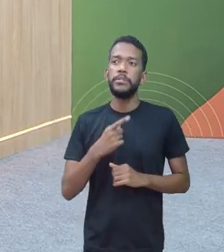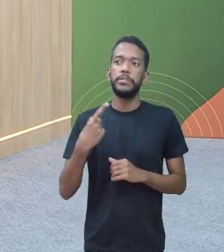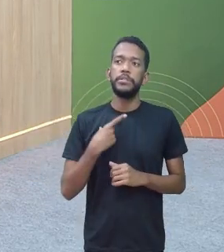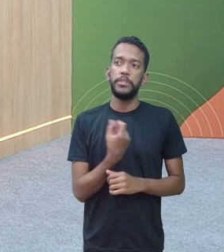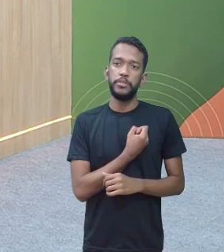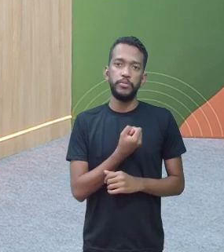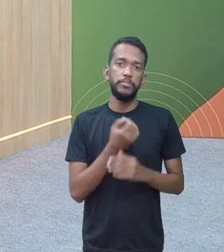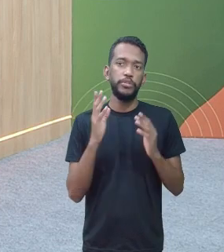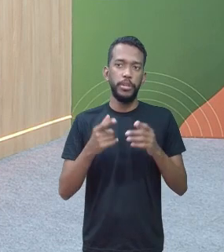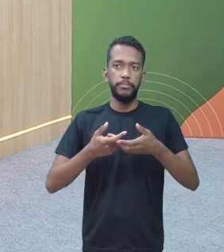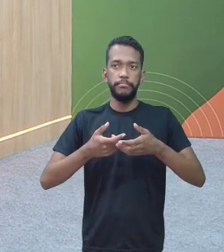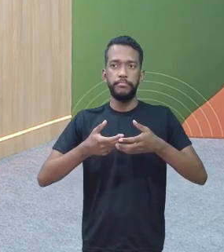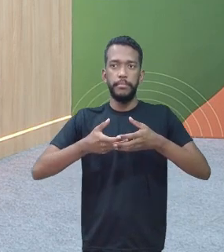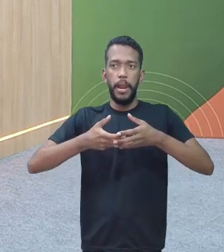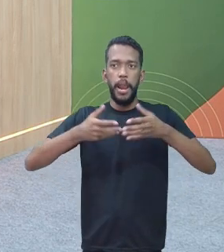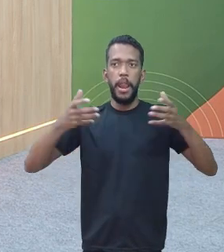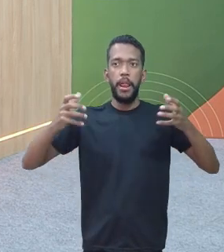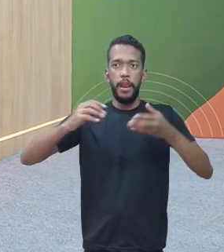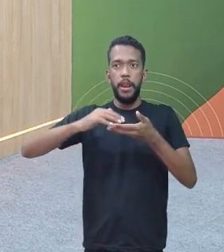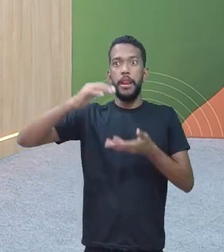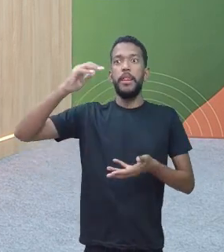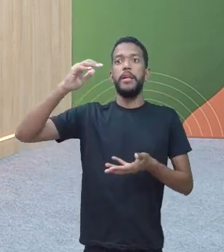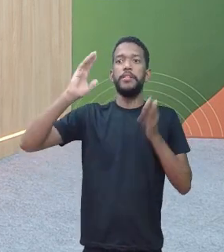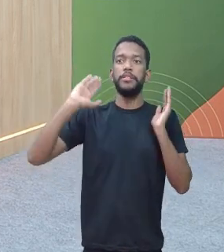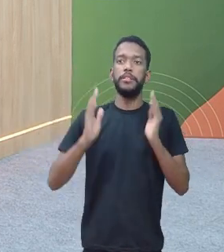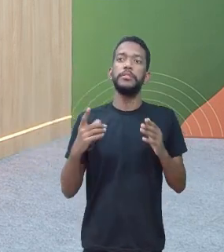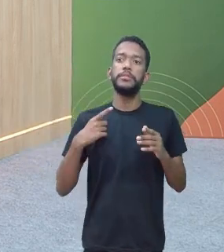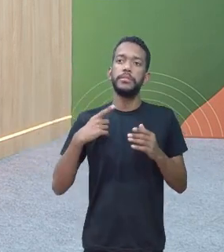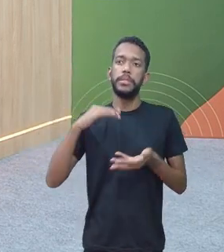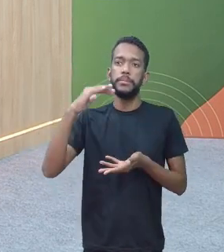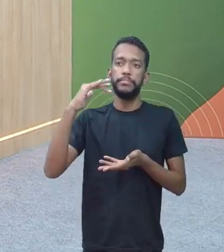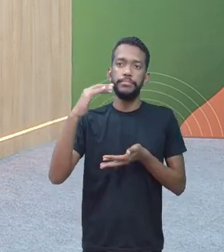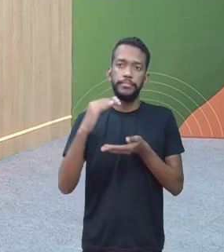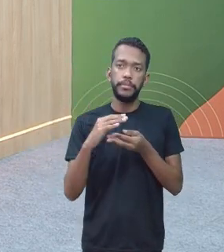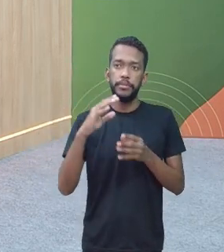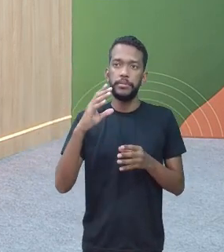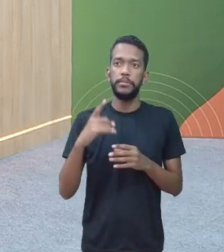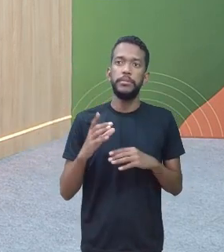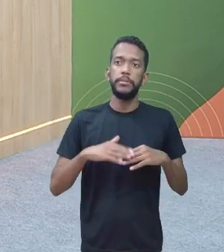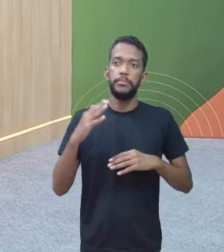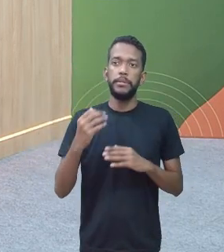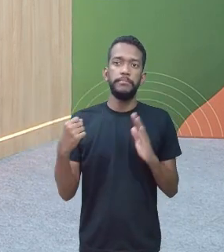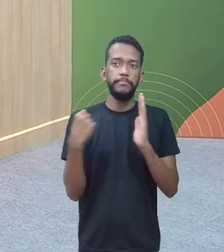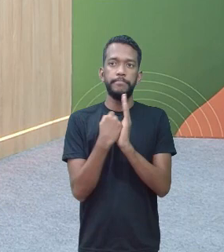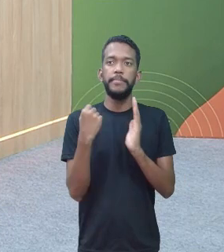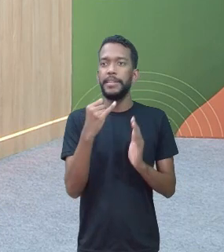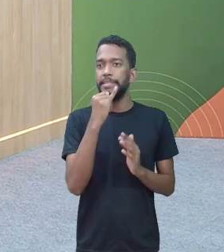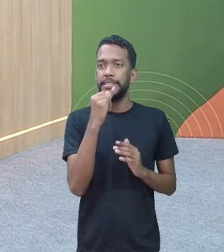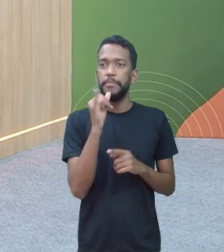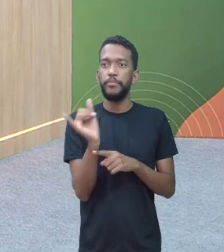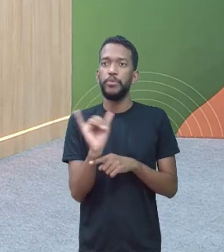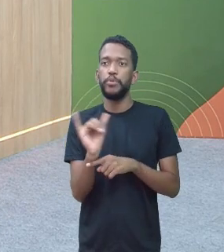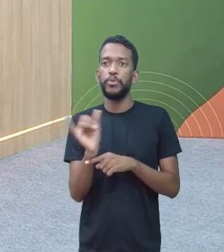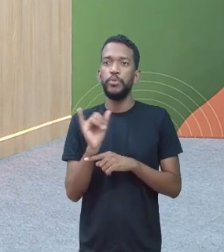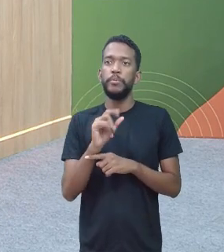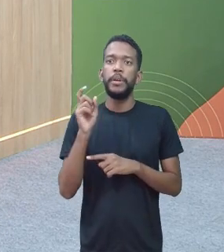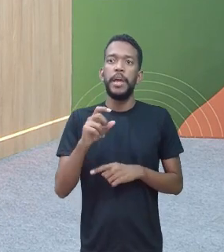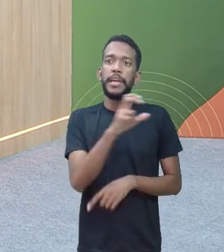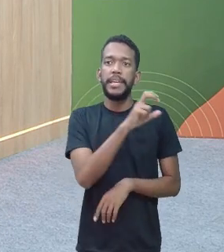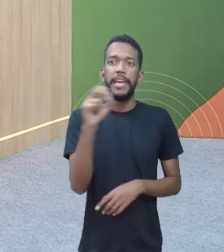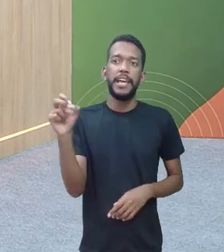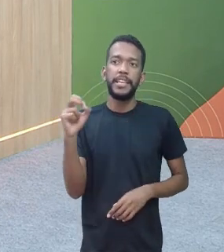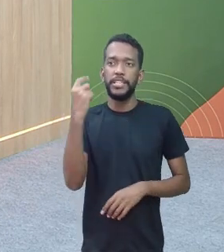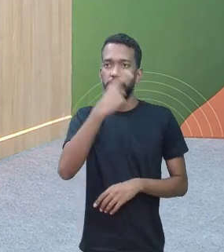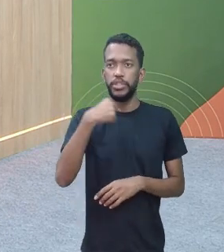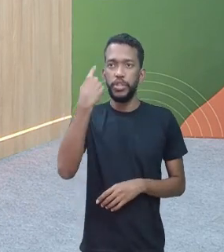que chamam mais atenção por ser maiores, a gente tem números que chamam mais atenção por ter mais impacto. No YouTube, por exemplo, a gente tem